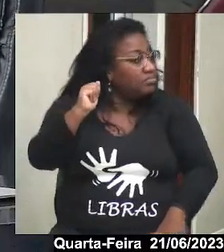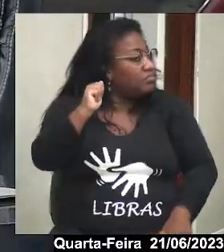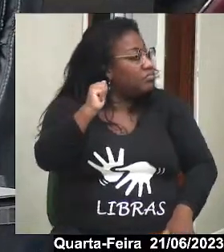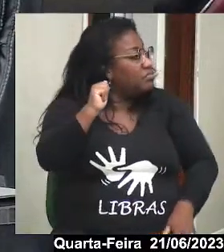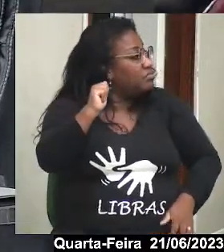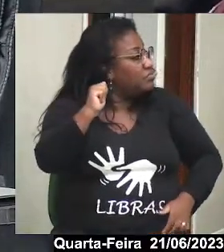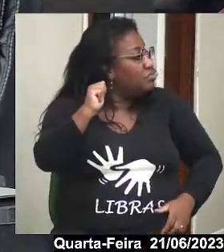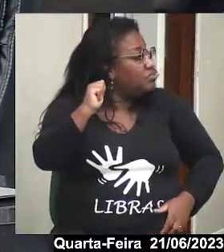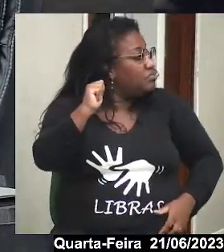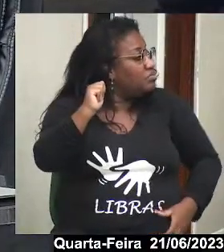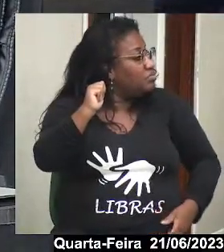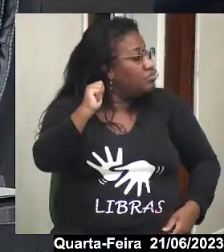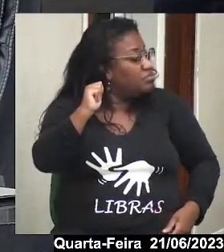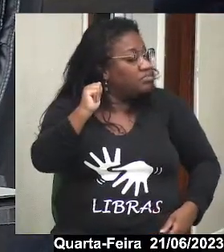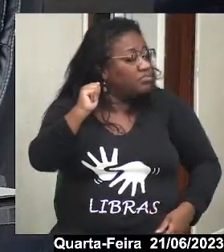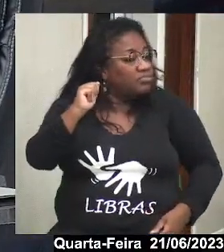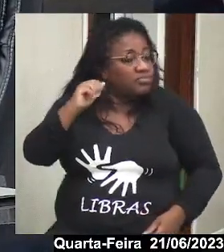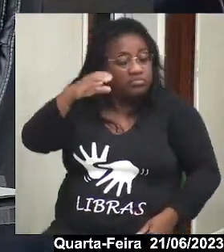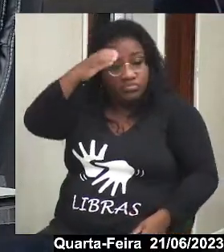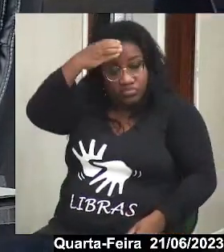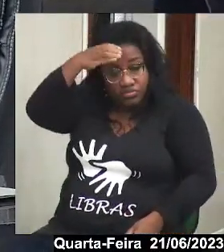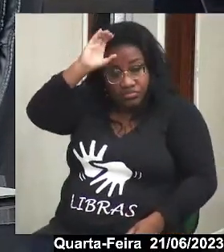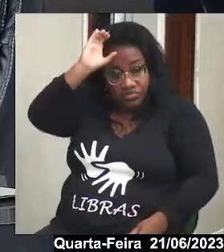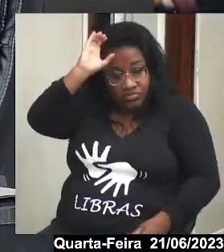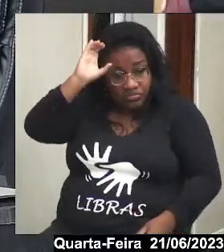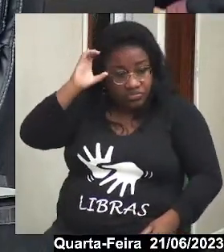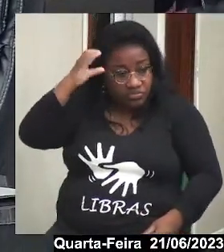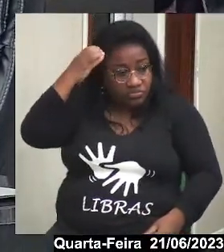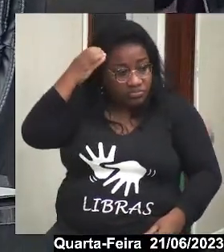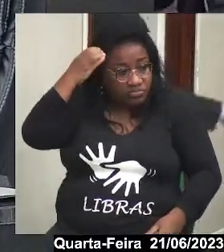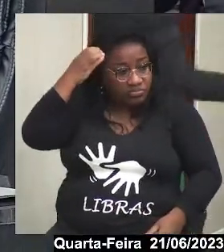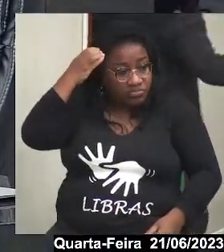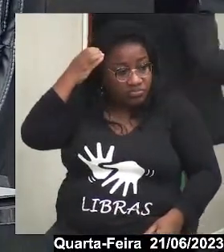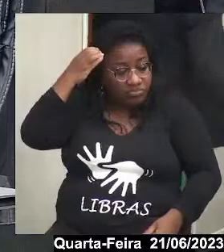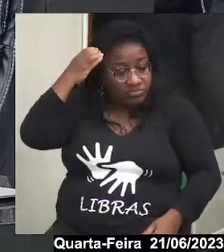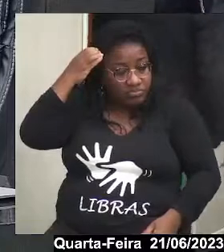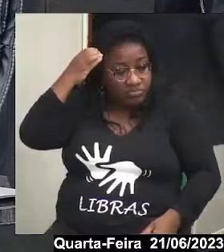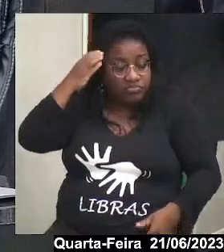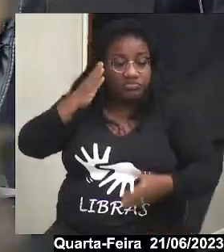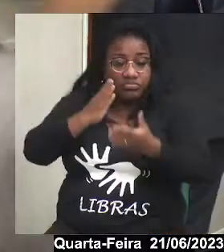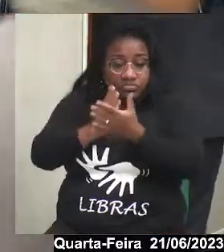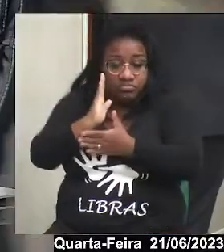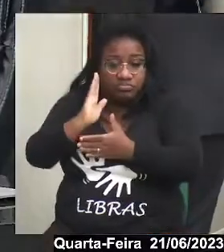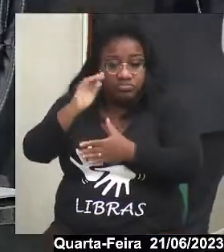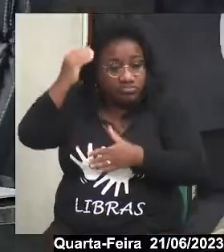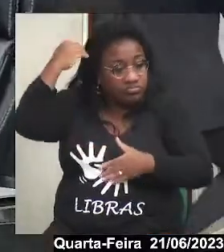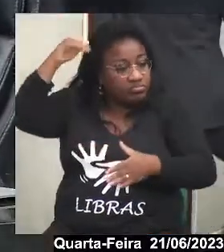Eu consulto ao vereador César Bengali. A